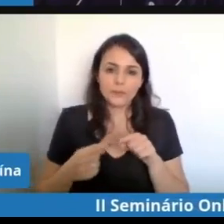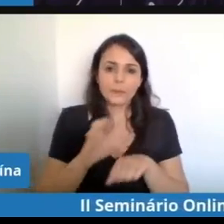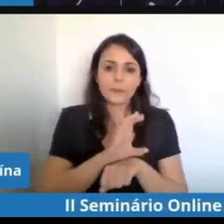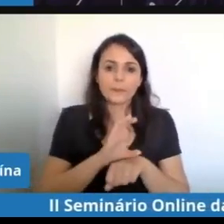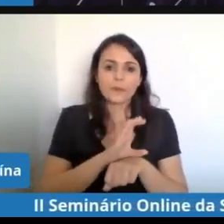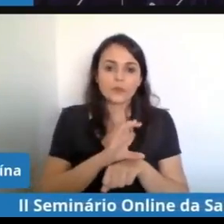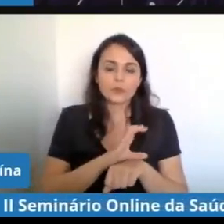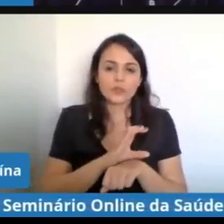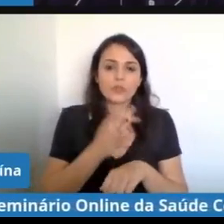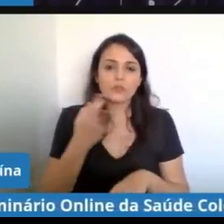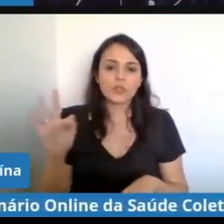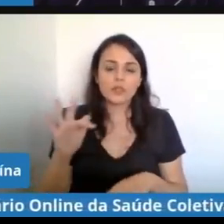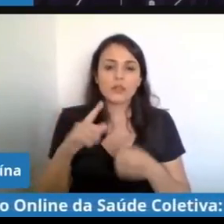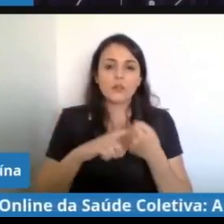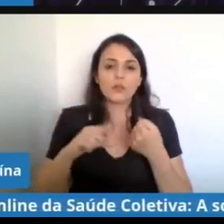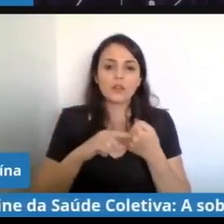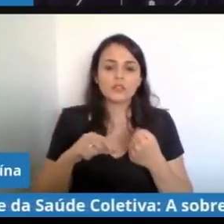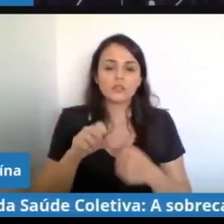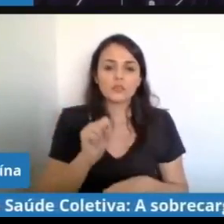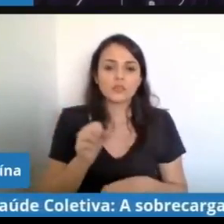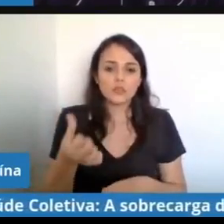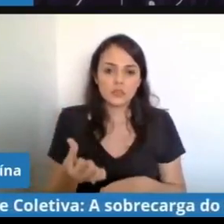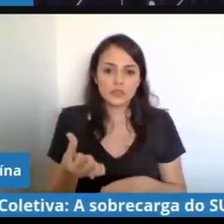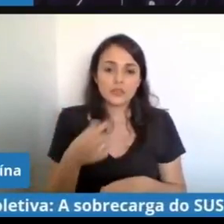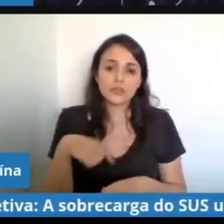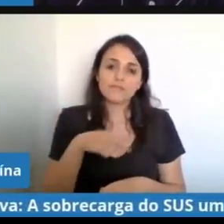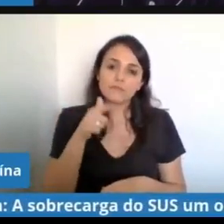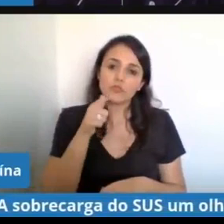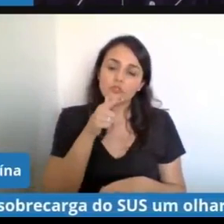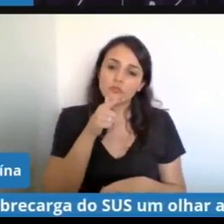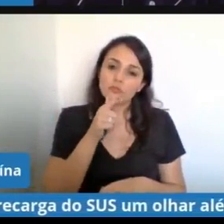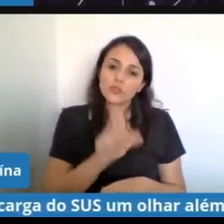Federal no seu artigo 186, a gente já ganharia